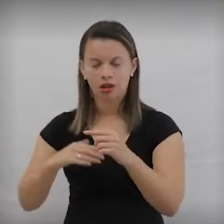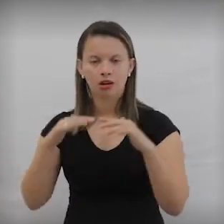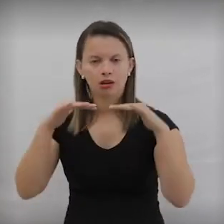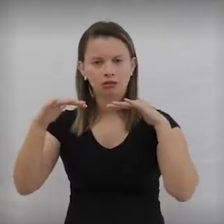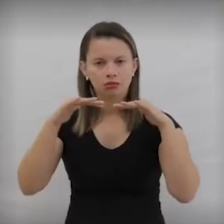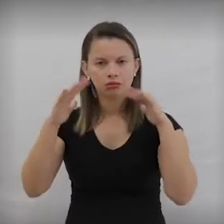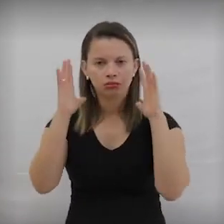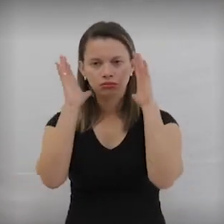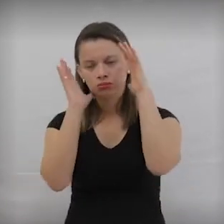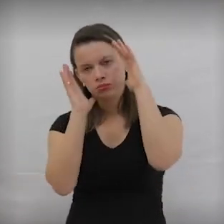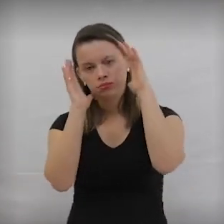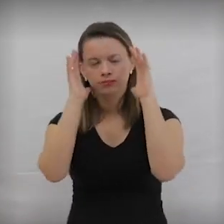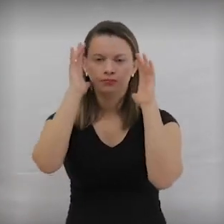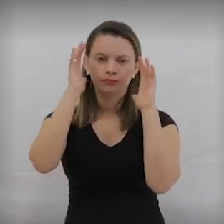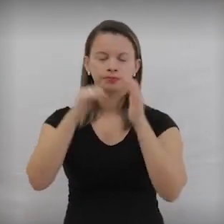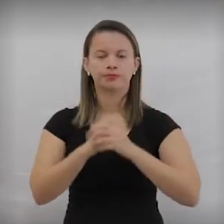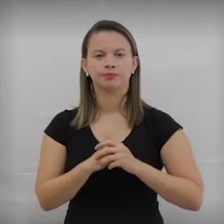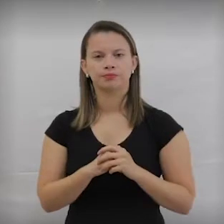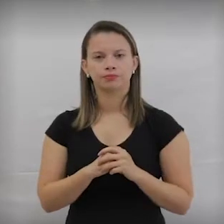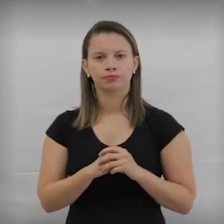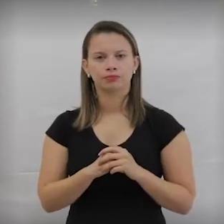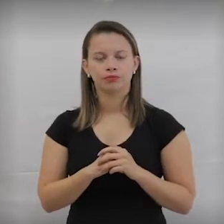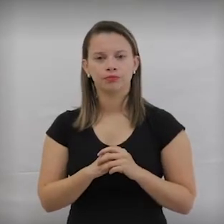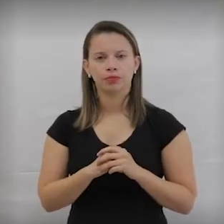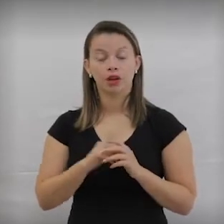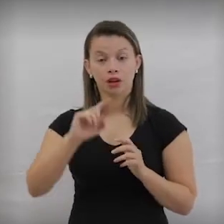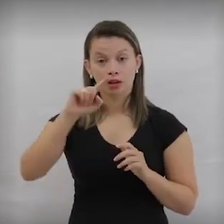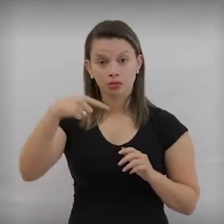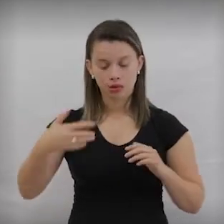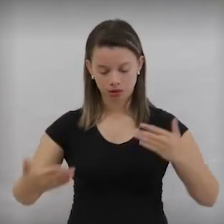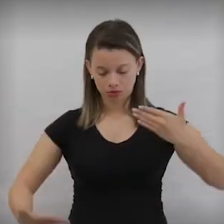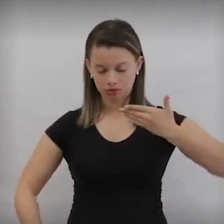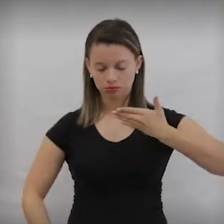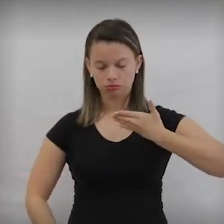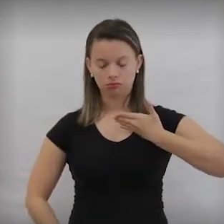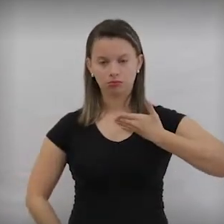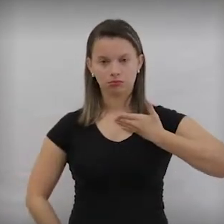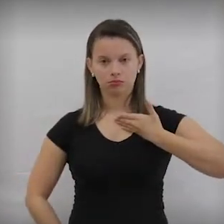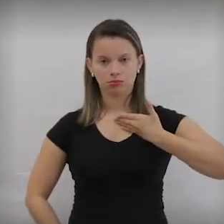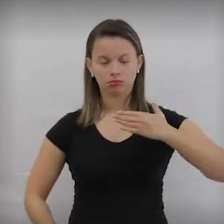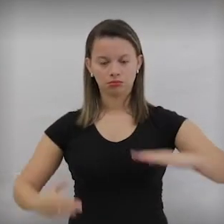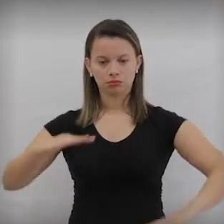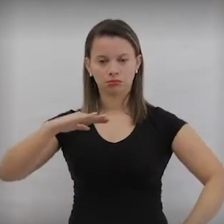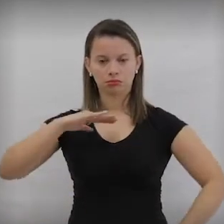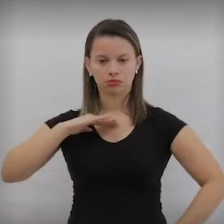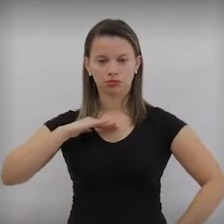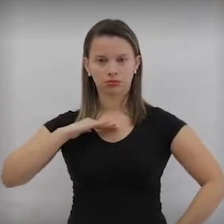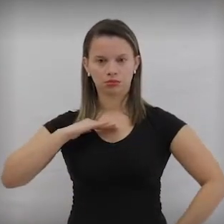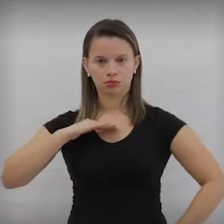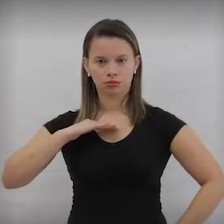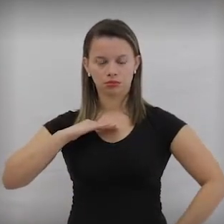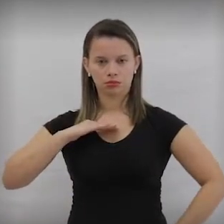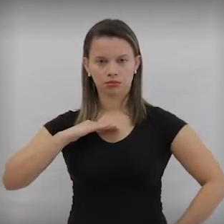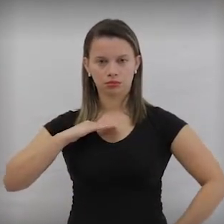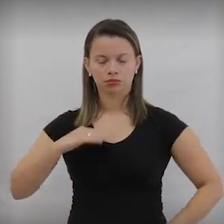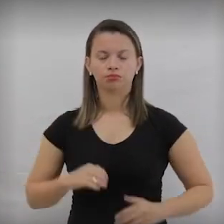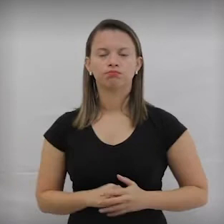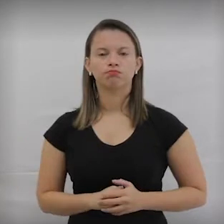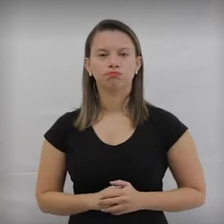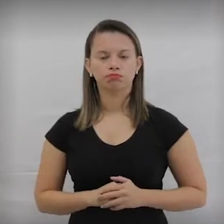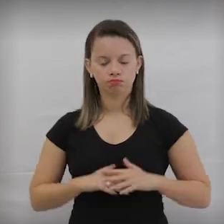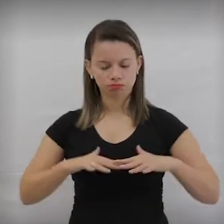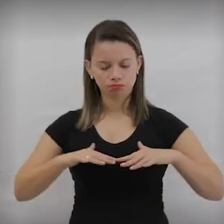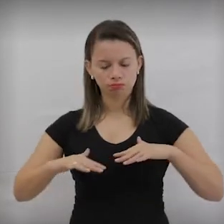da cabeça, ele consegue o quê? Ele vai para os membros, na região mediana. Ele